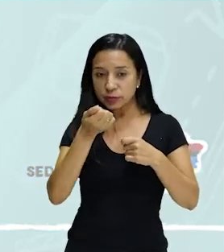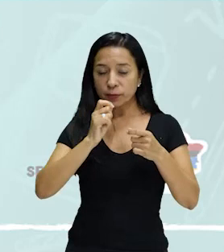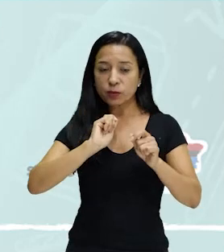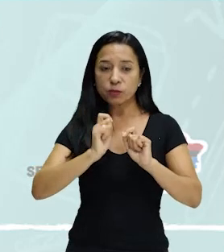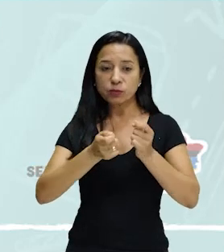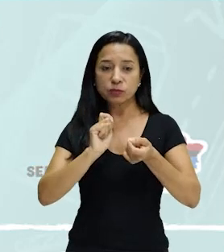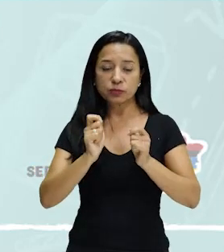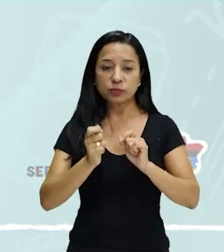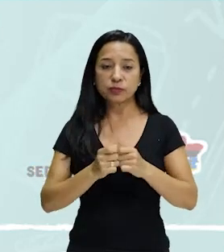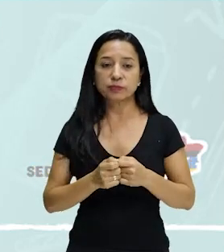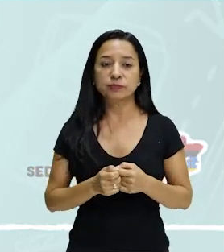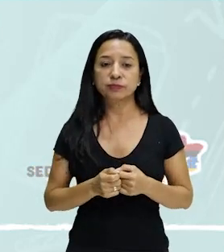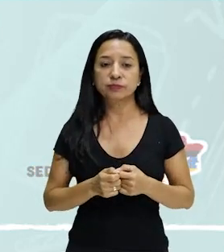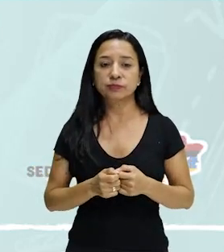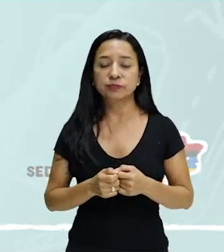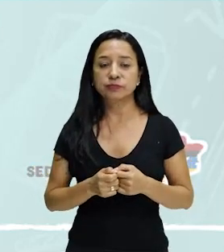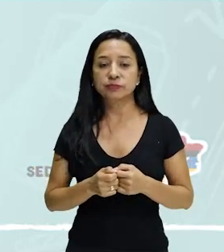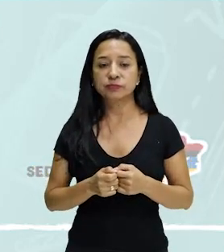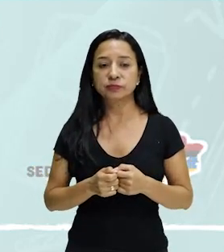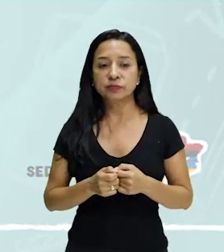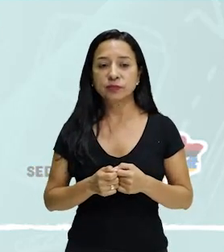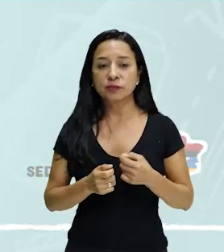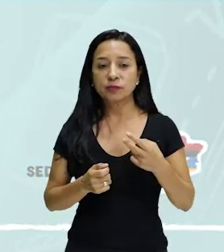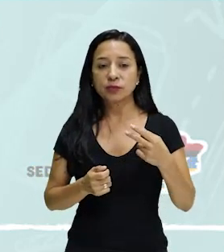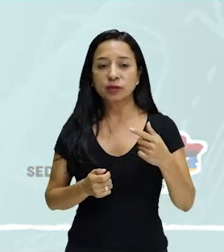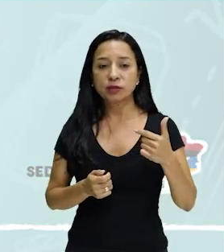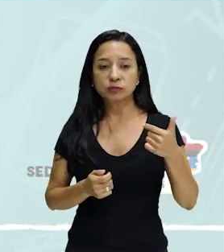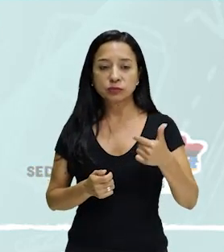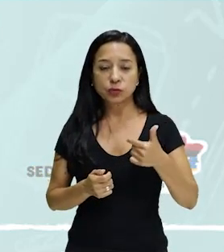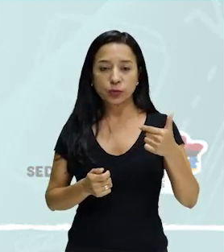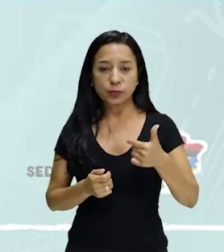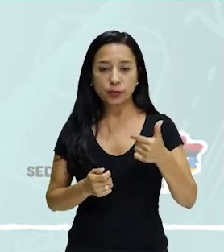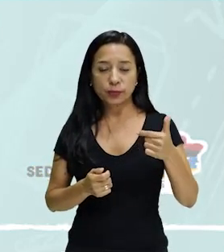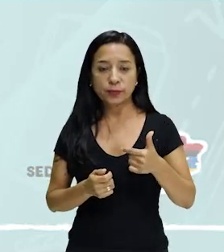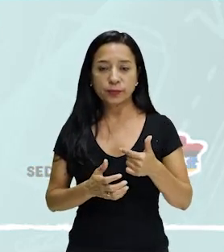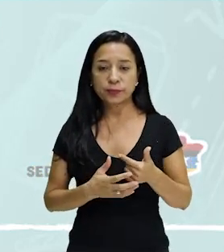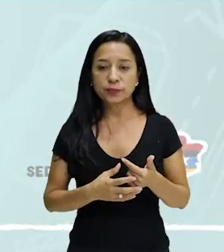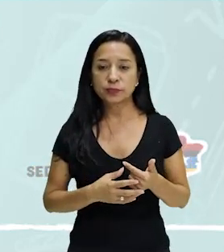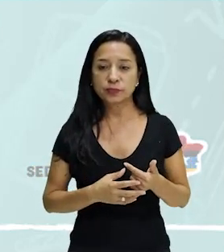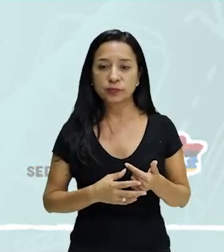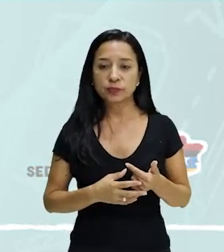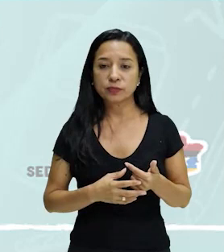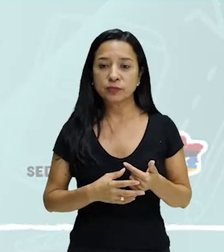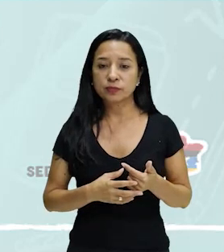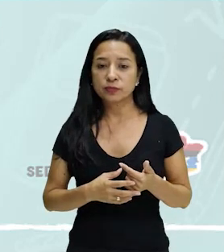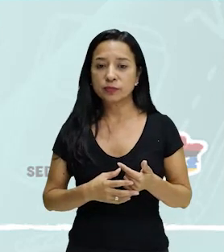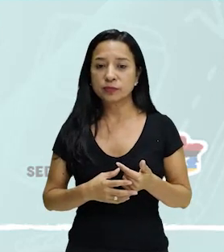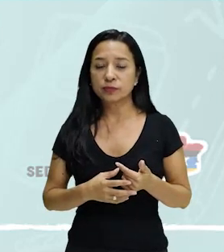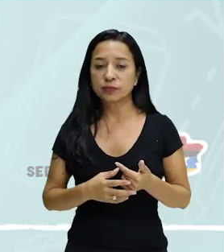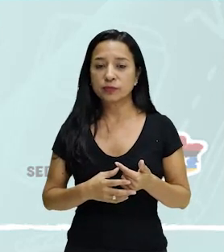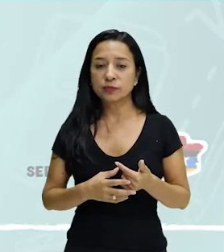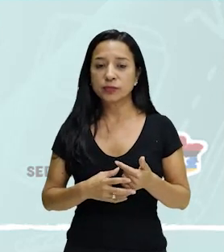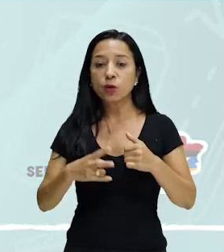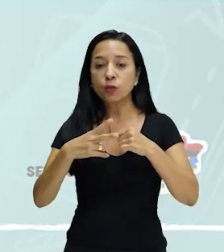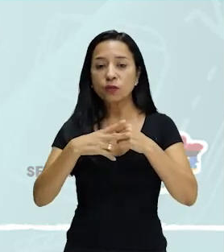Como era orgulhoso, preferiu declarar falida a firma a aceitar qualquer ajuda do sogro. O verbo é